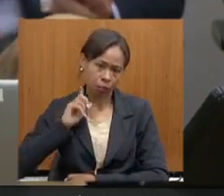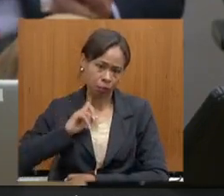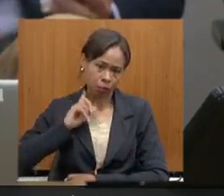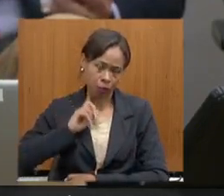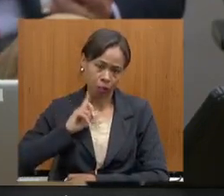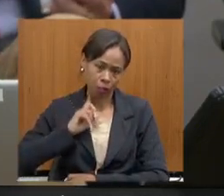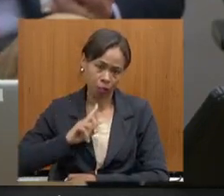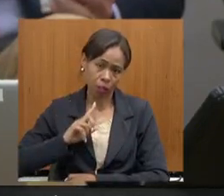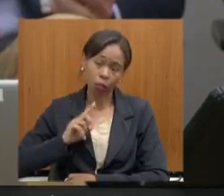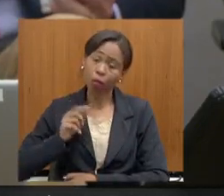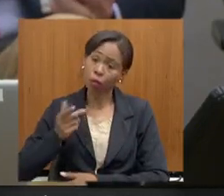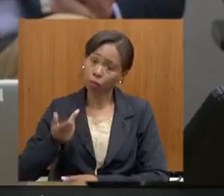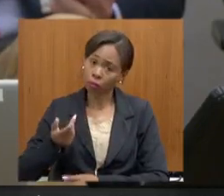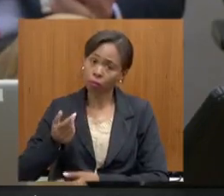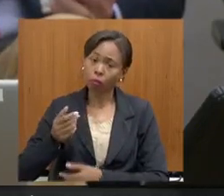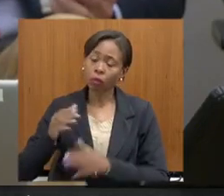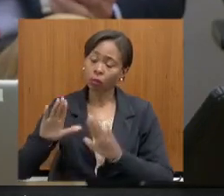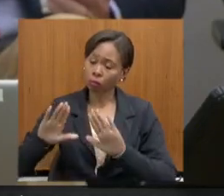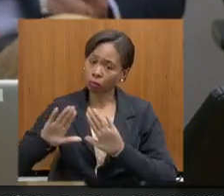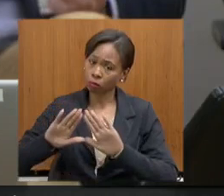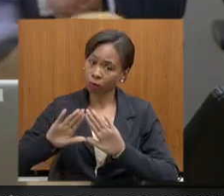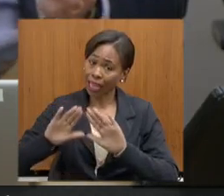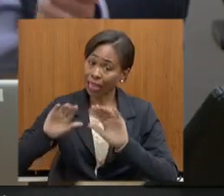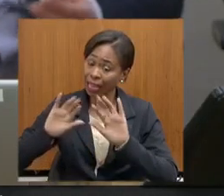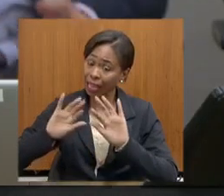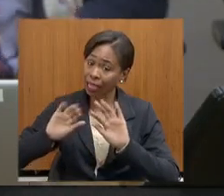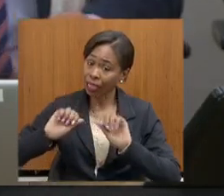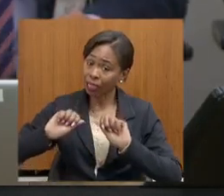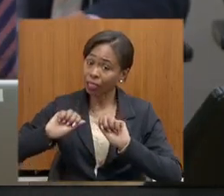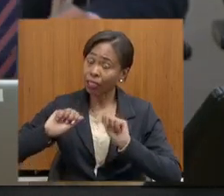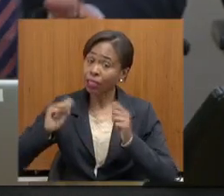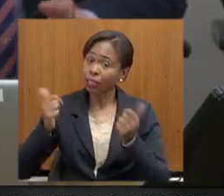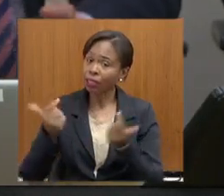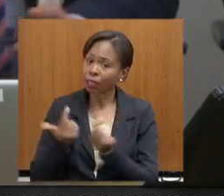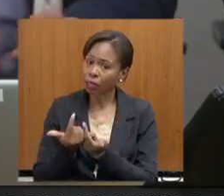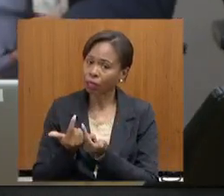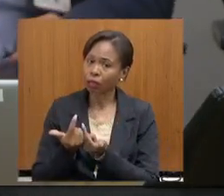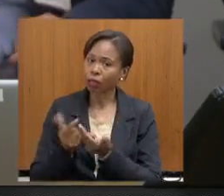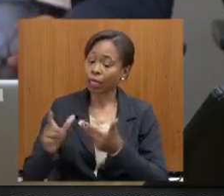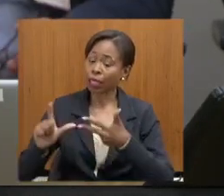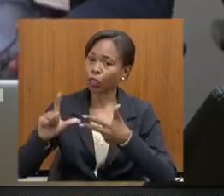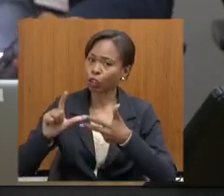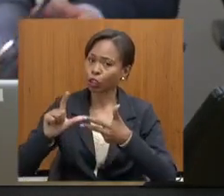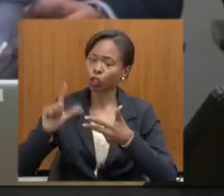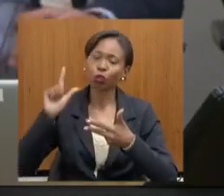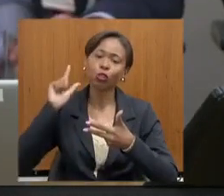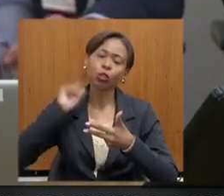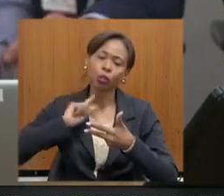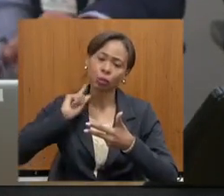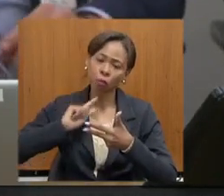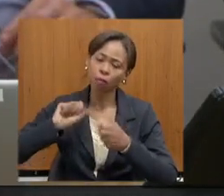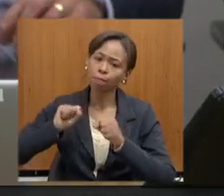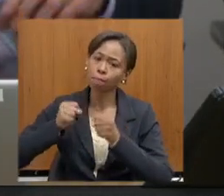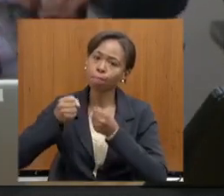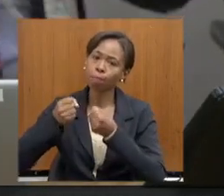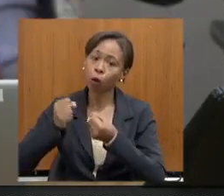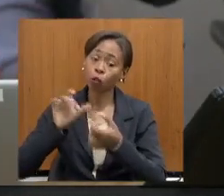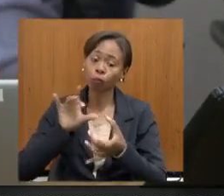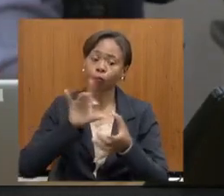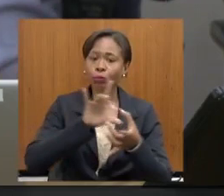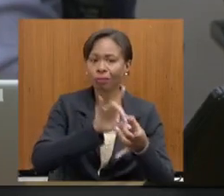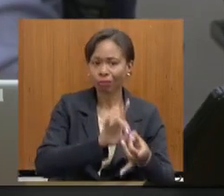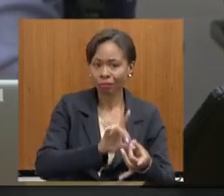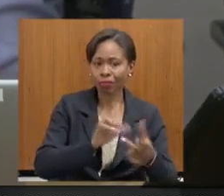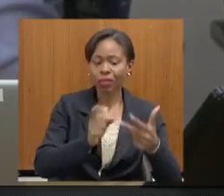força do Legislativo Mineiro é que nos traz para podermos aqui somar com o Executivo que o